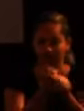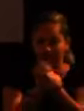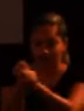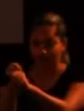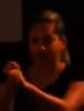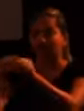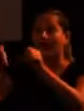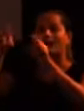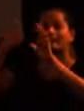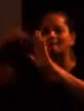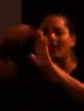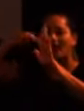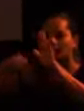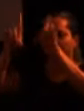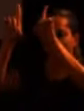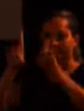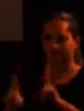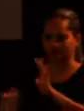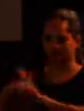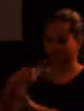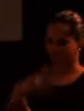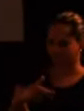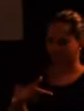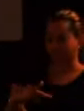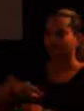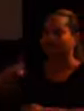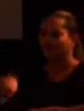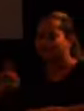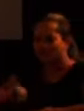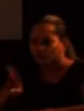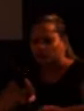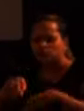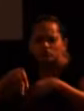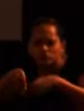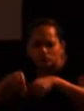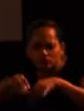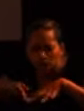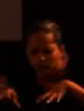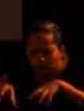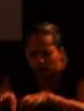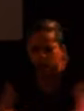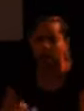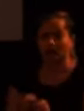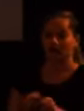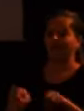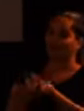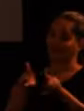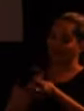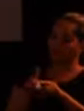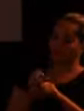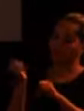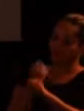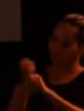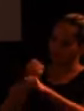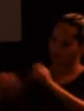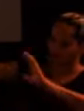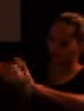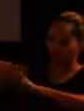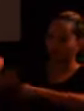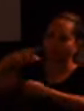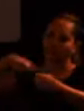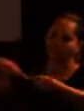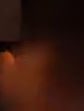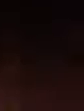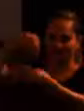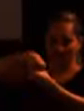diretor, disciplina o parcelamento do solo, implantação de atividades e empreendimentos do município, e a lousa ela delimita